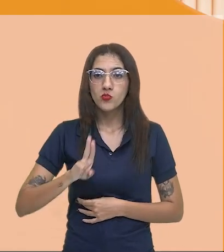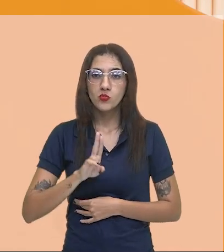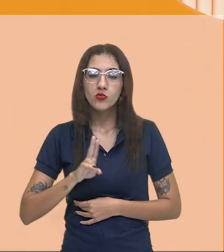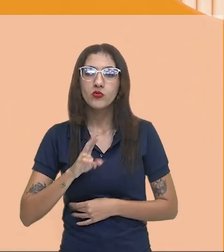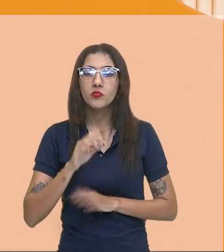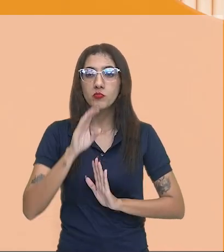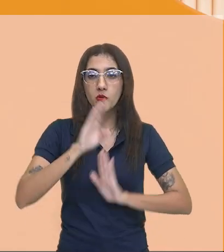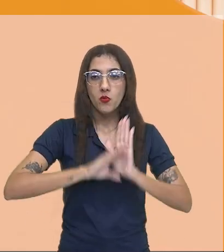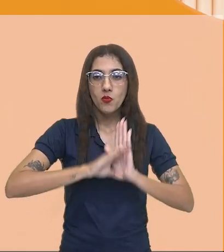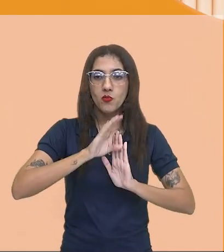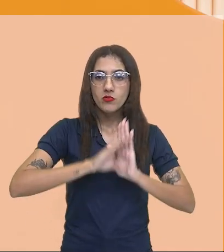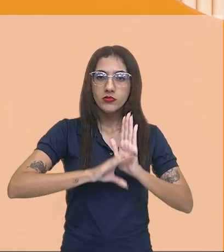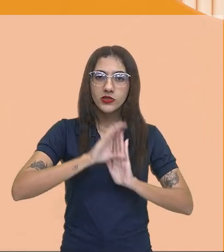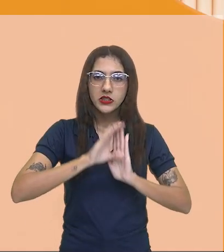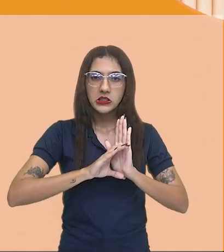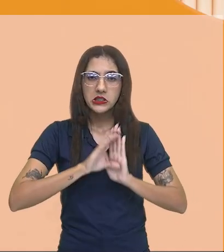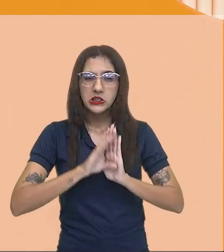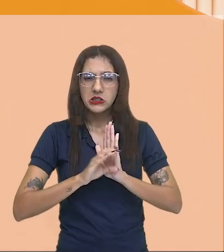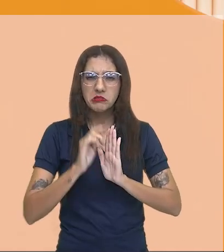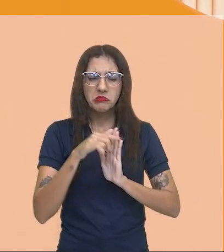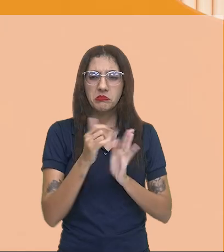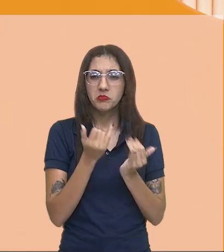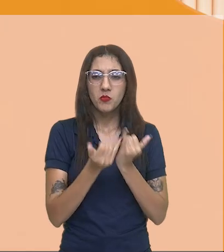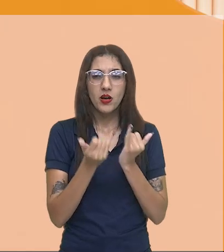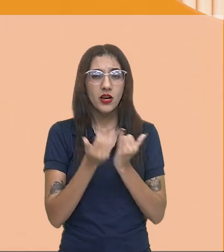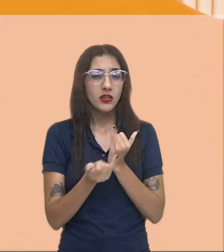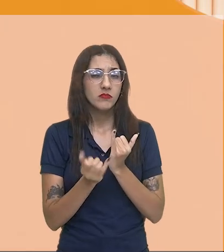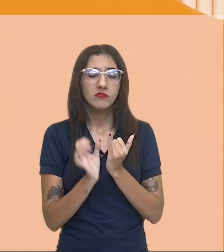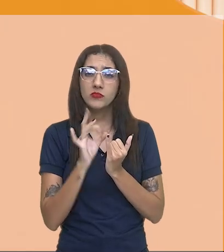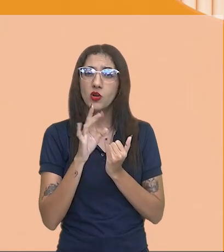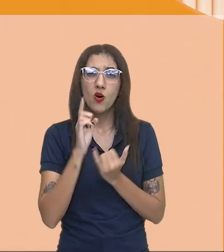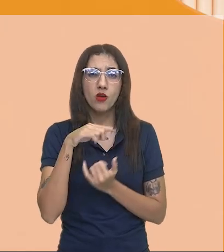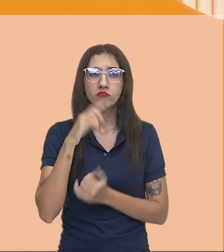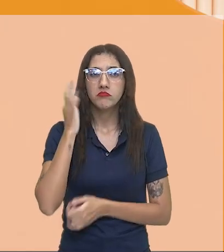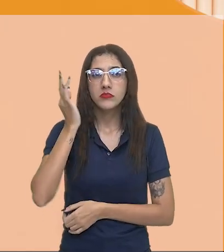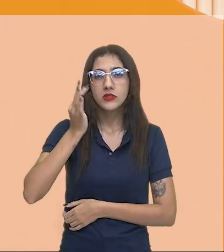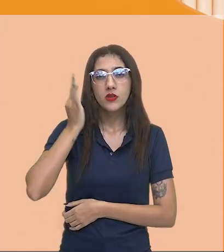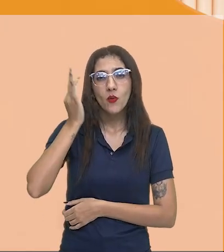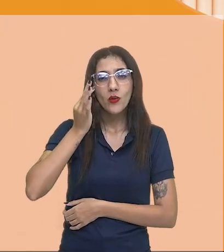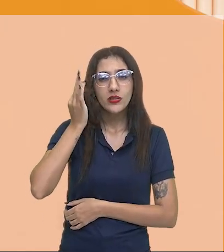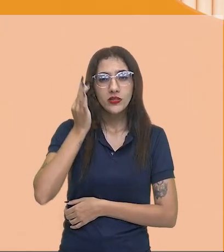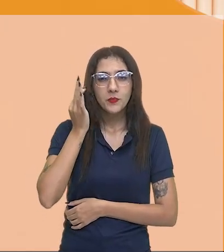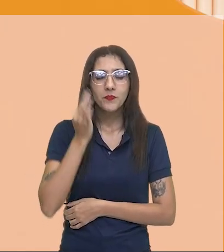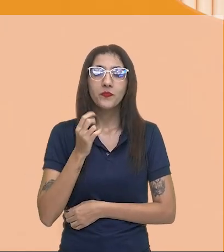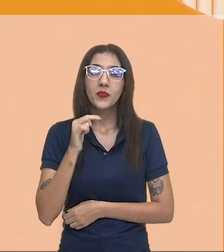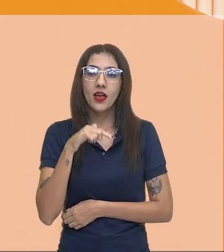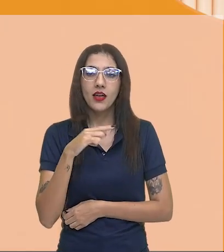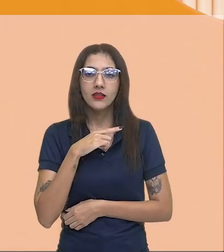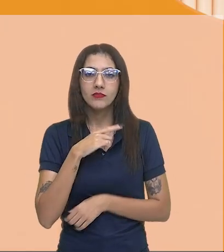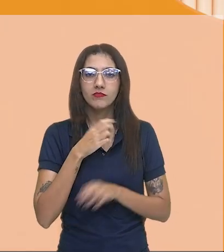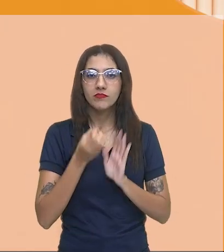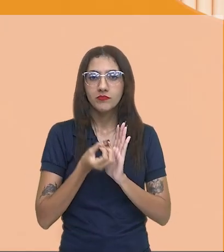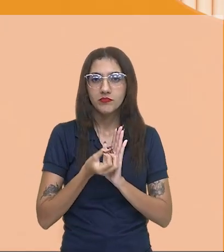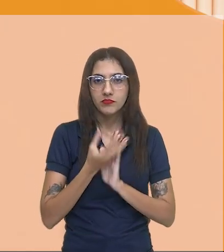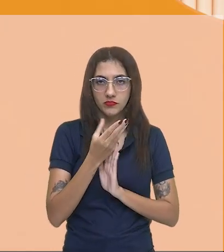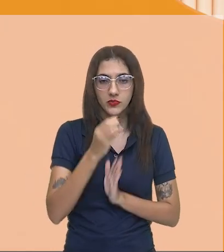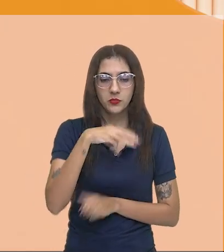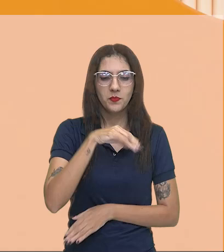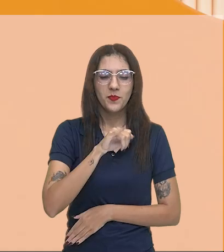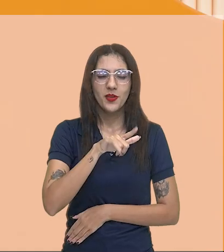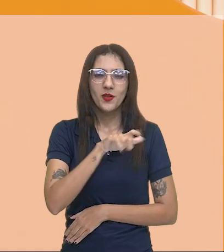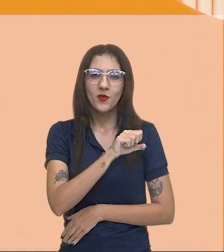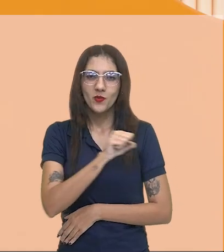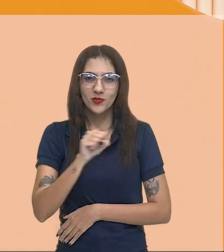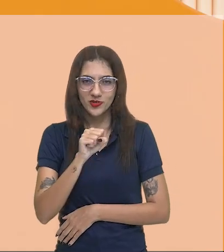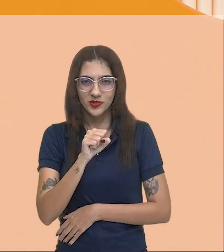um conceito que parece ser somente uma teoria, né, que foi criada por Charles White Mills,